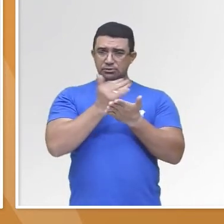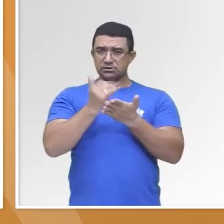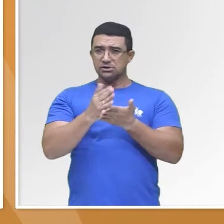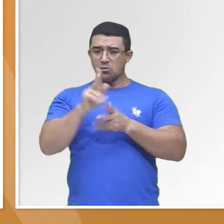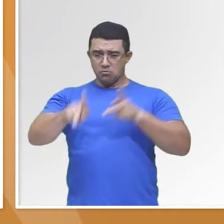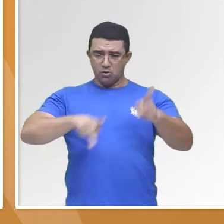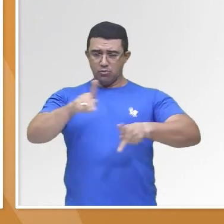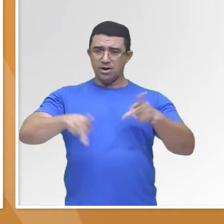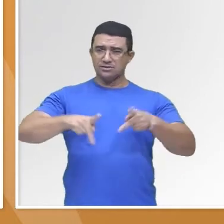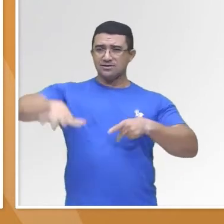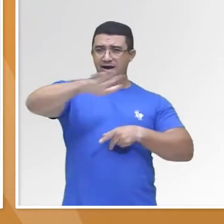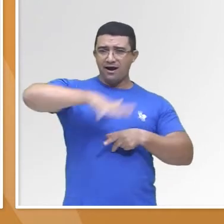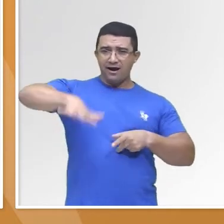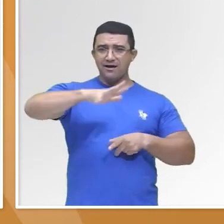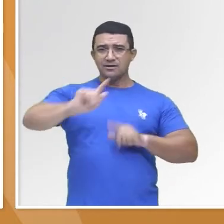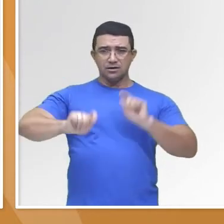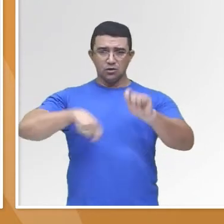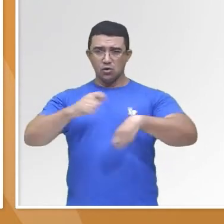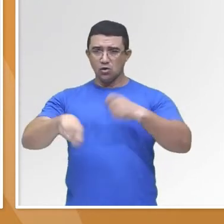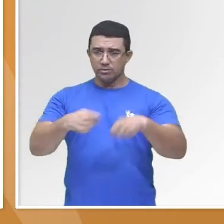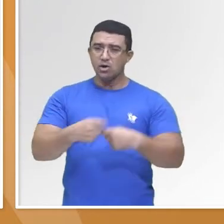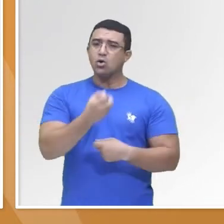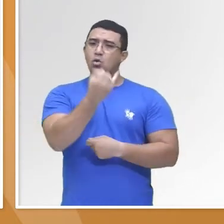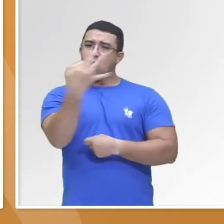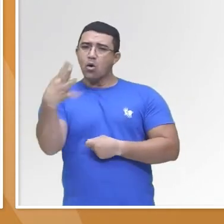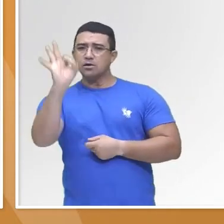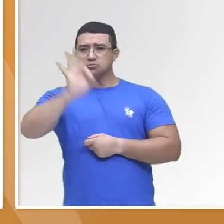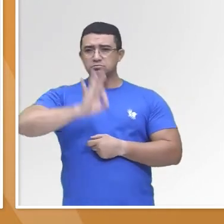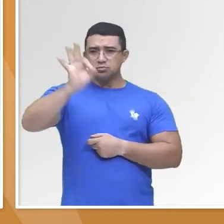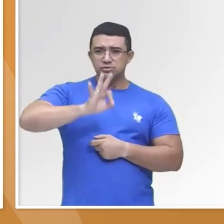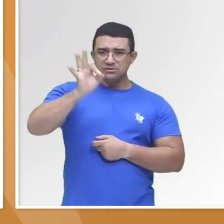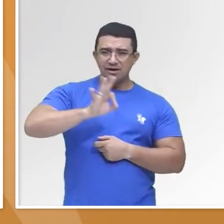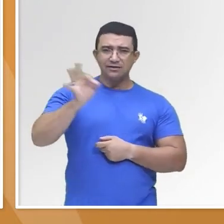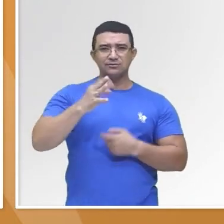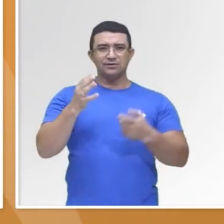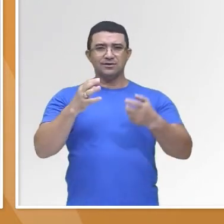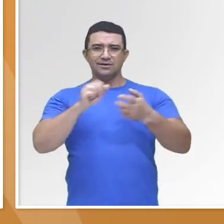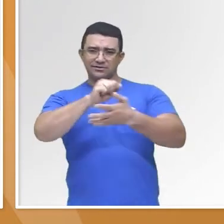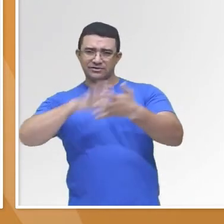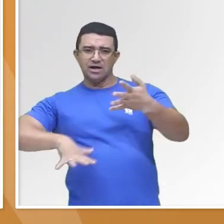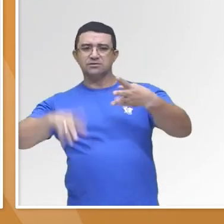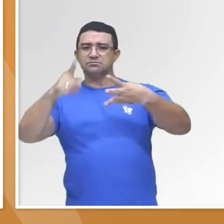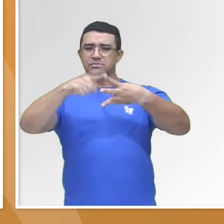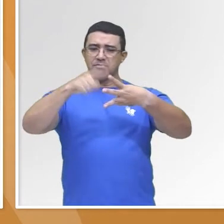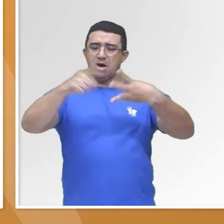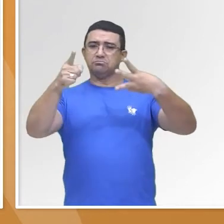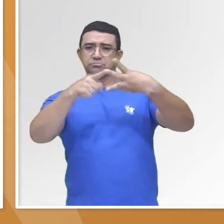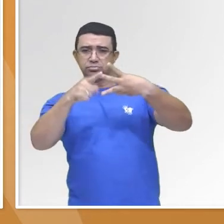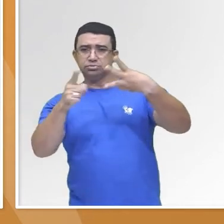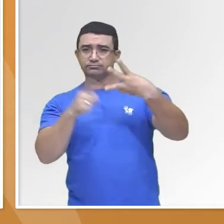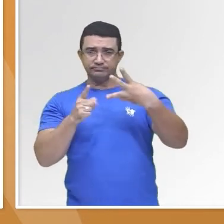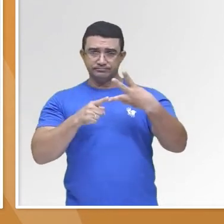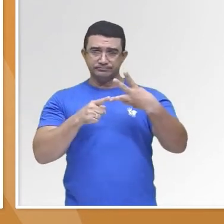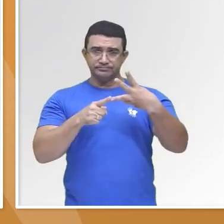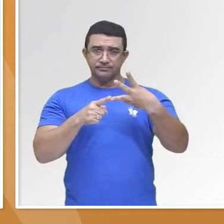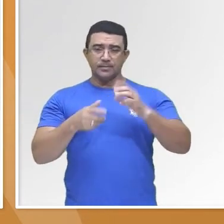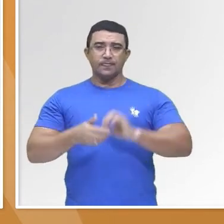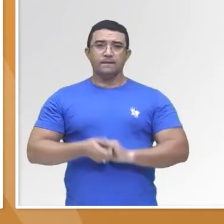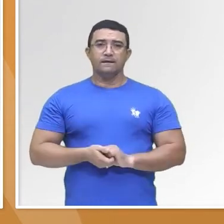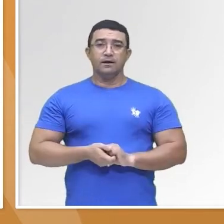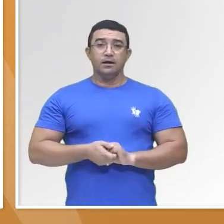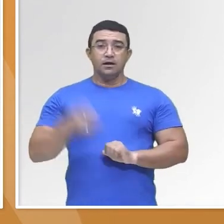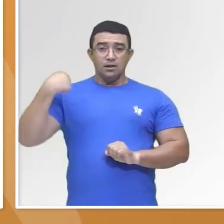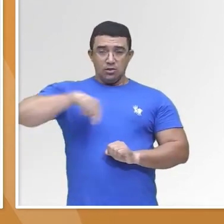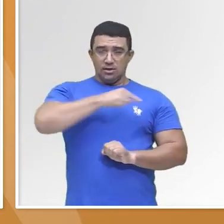nos setores da economia, quantos por cento ali ligado no setor primário, secundário e terciário, ok? Para nós